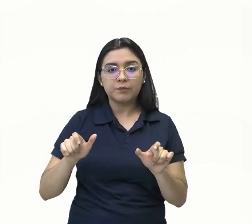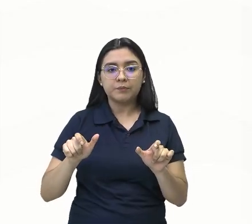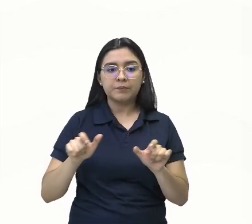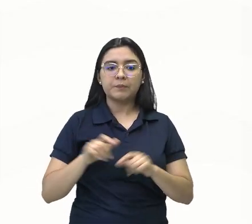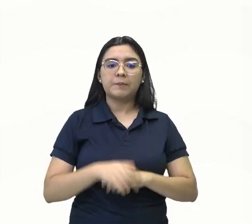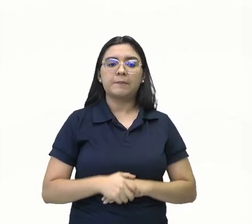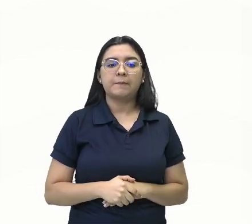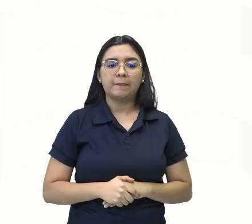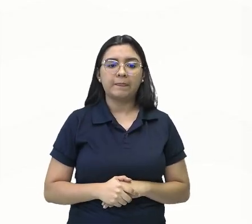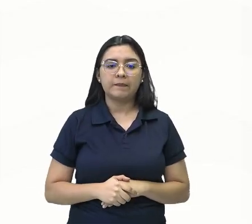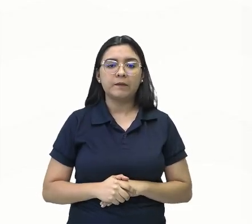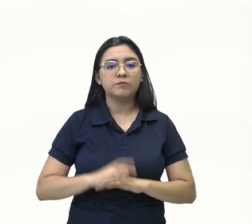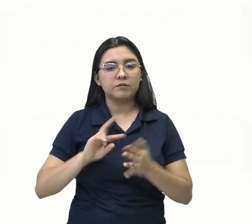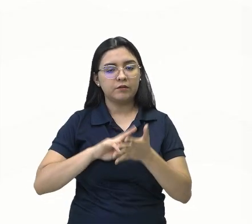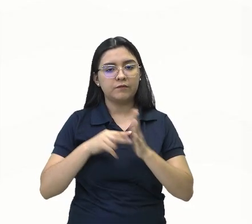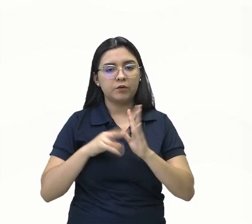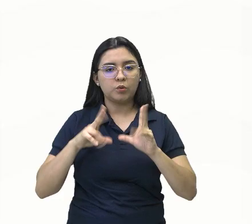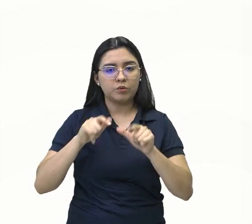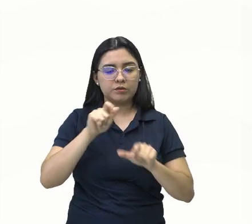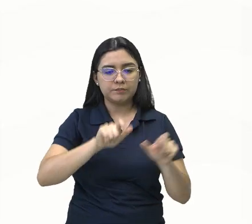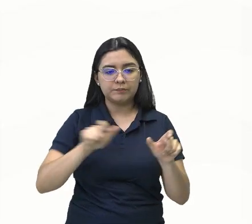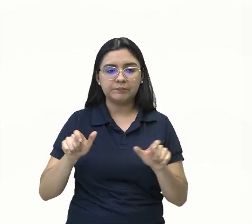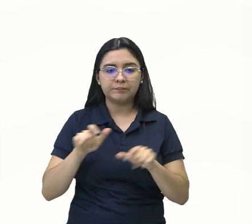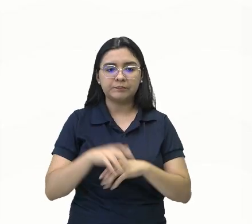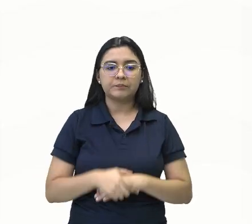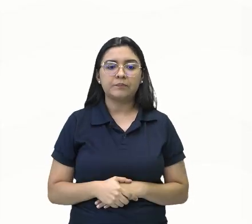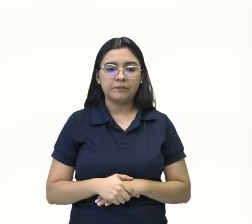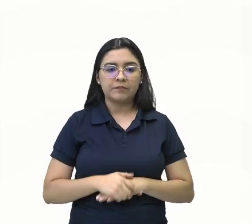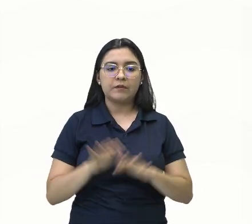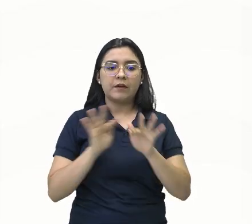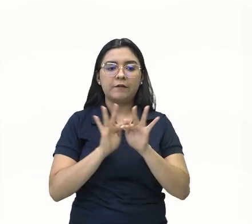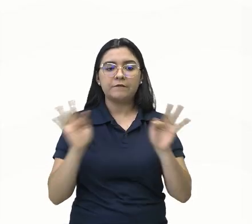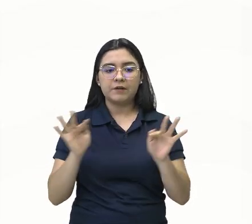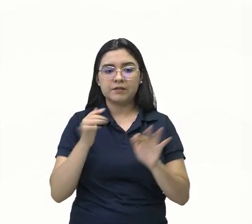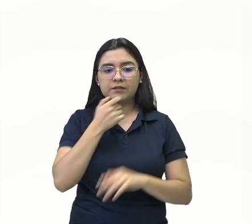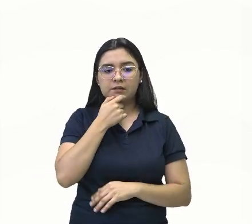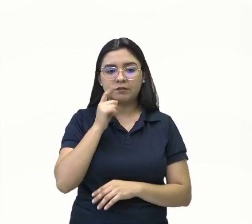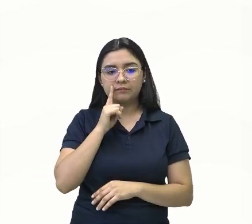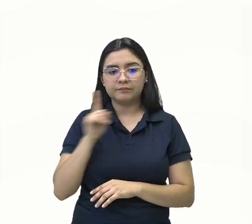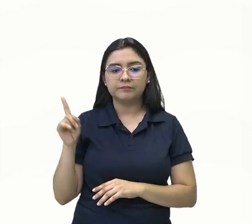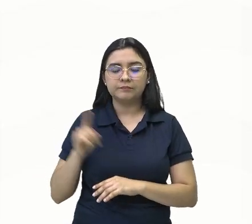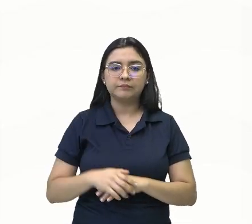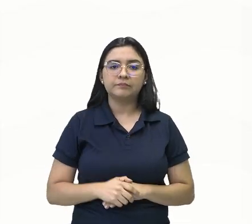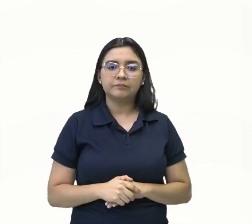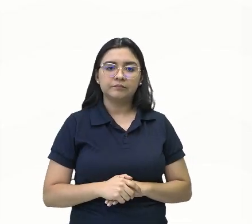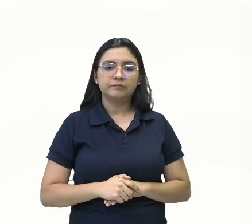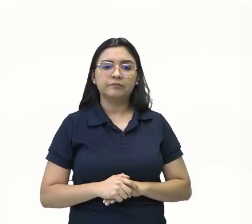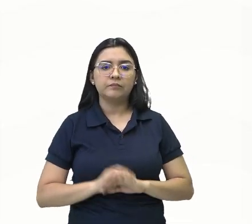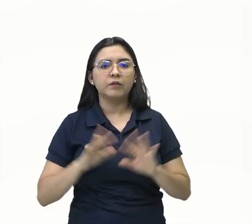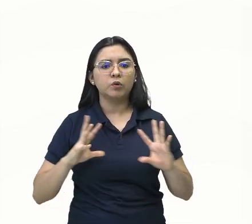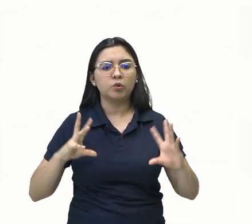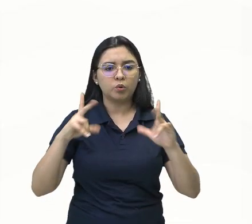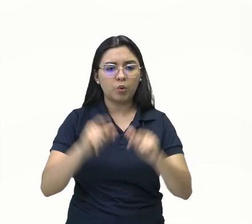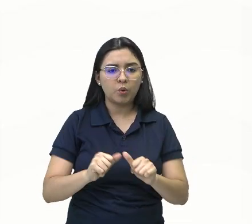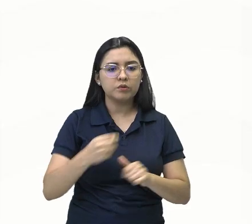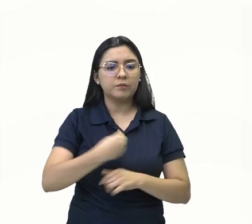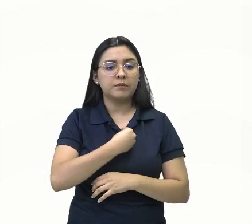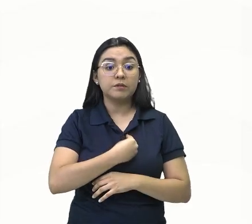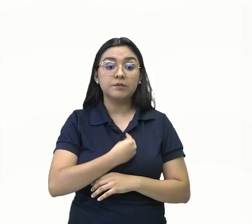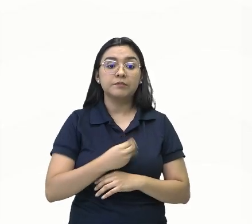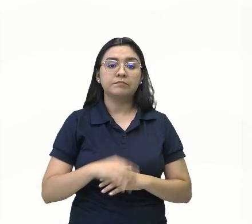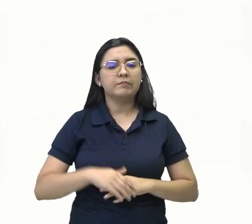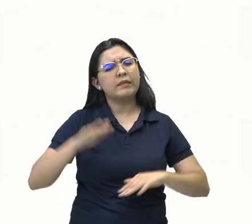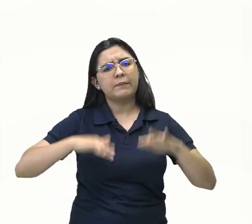Então, significa todo mundo. Everyone is here. Todo mundo está aqui. Ou então, todos estão aqui. Tá? Aí depende